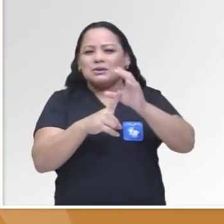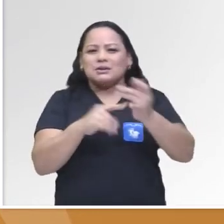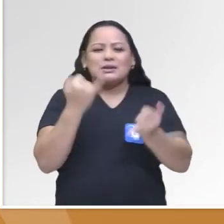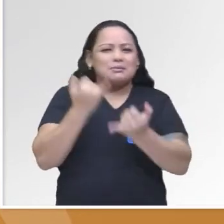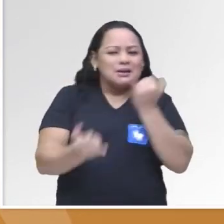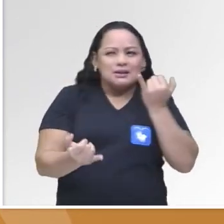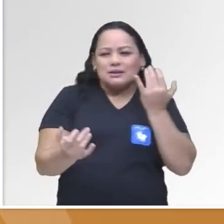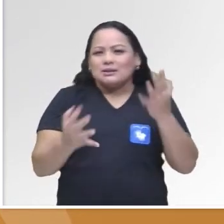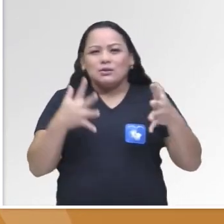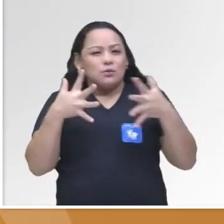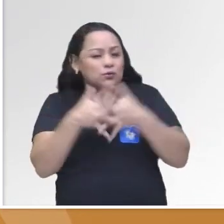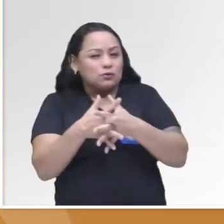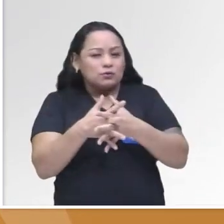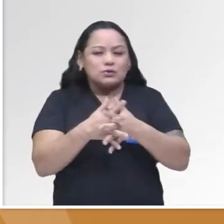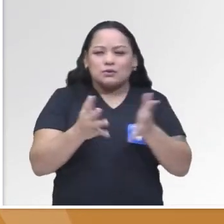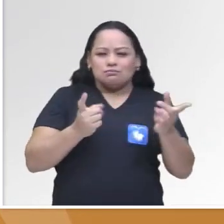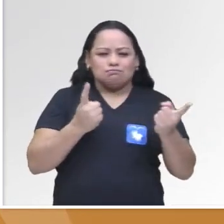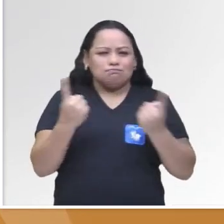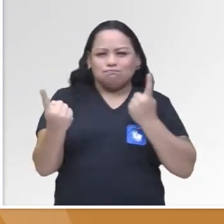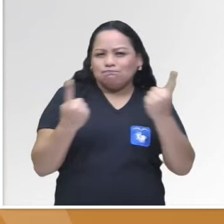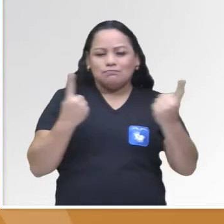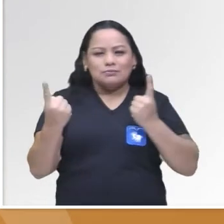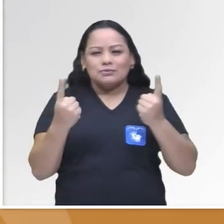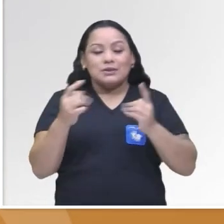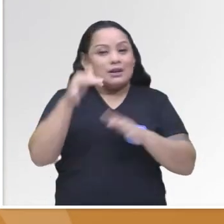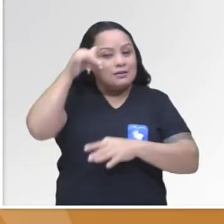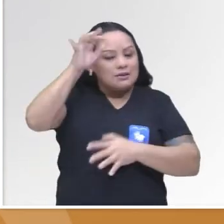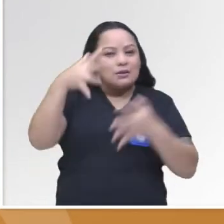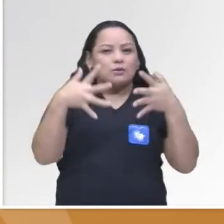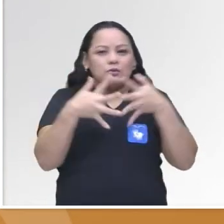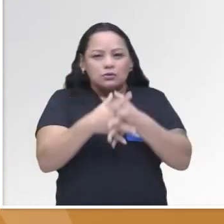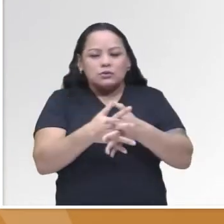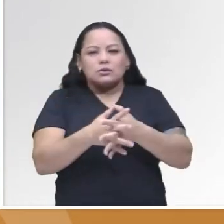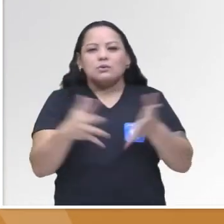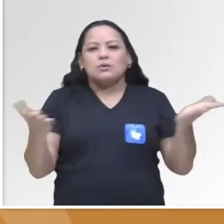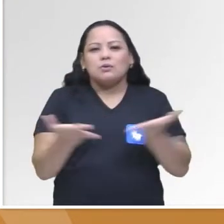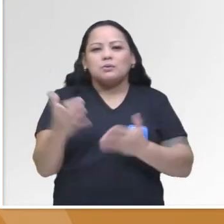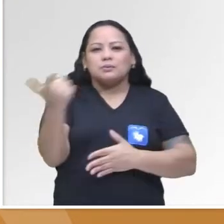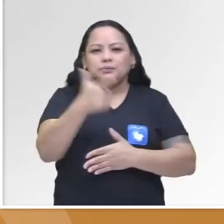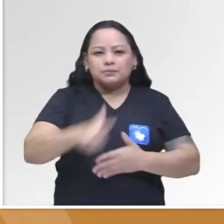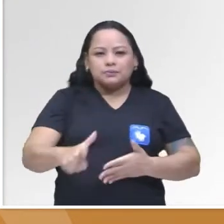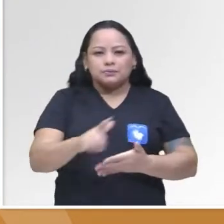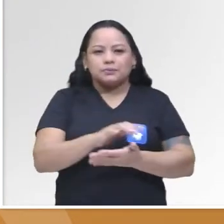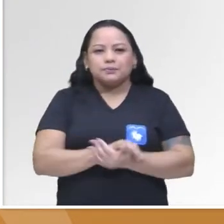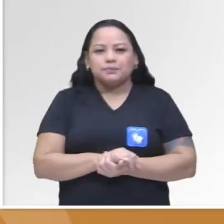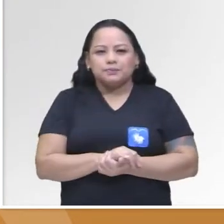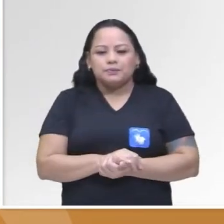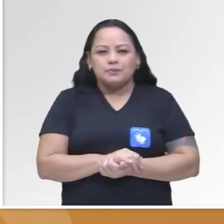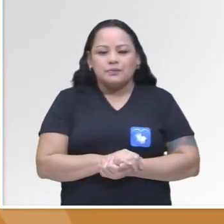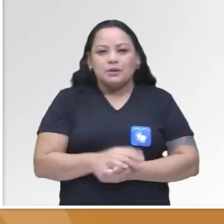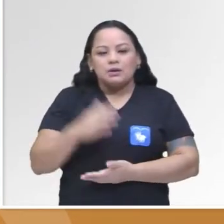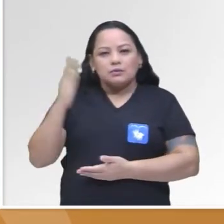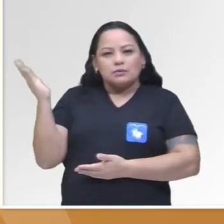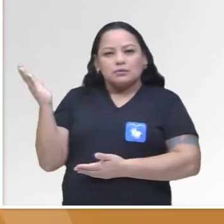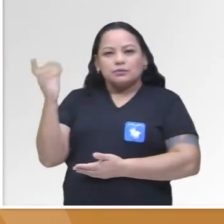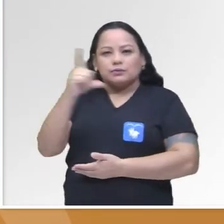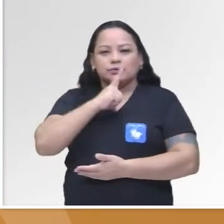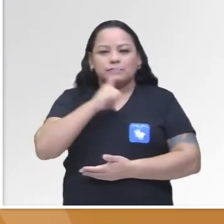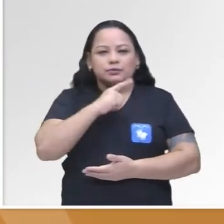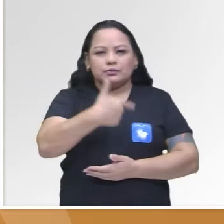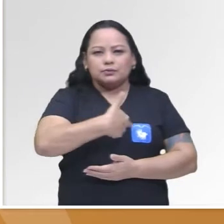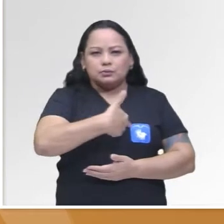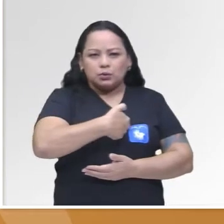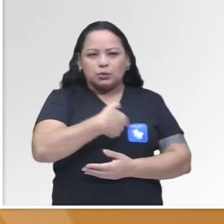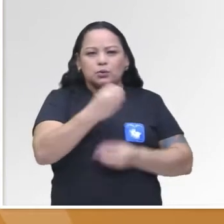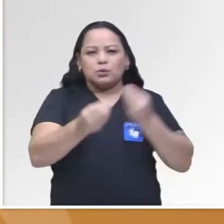não confundir essas duas coisas, tá bom? Continuando, você tem aí, né, o Getúlio Vargas com